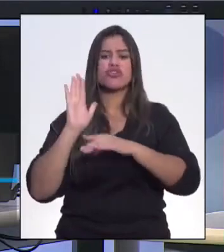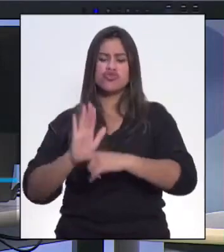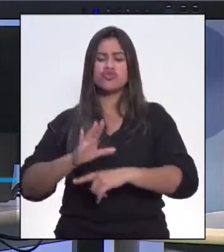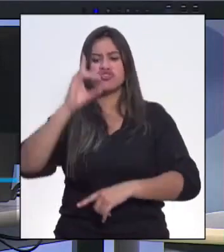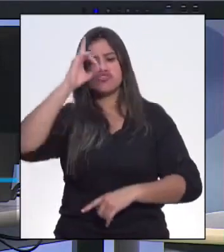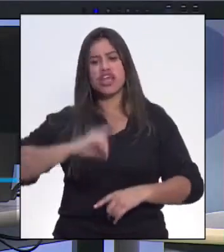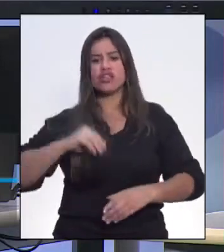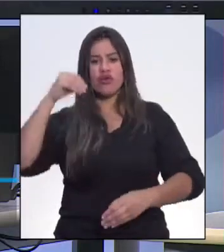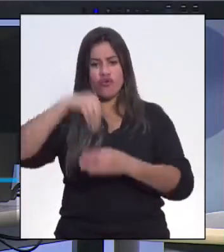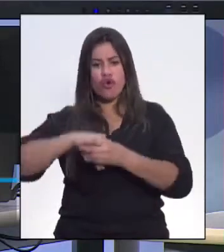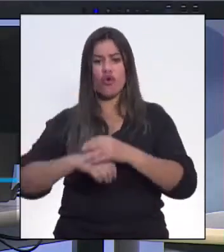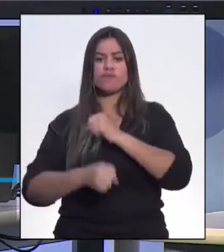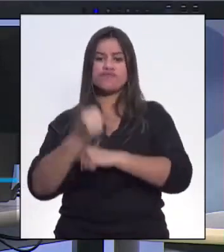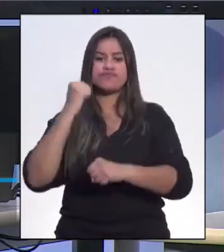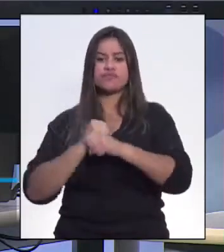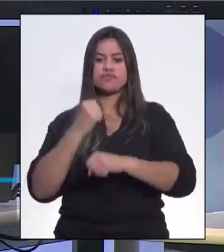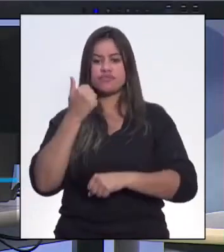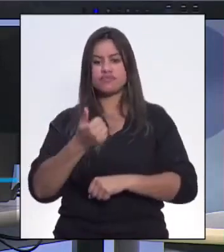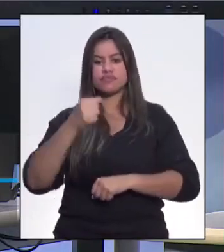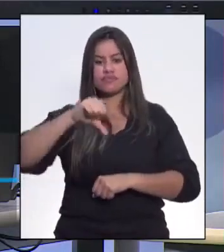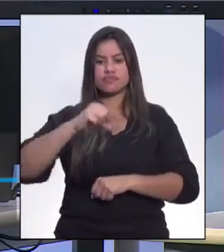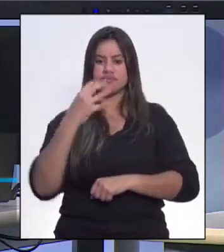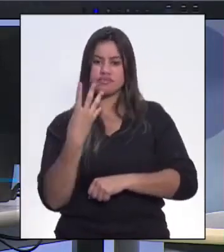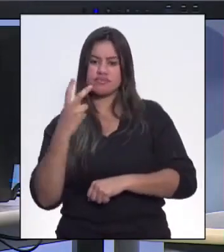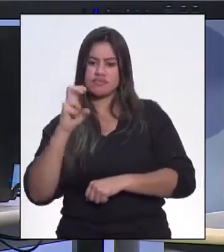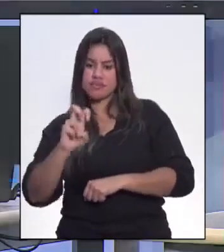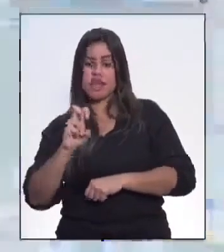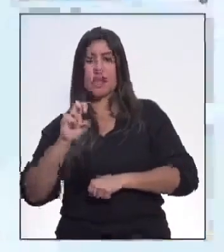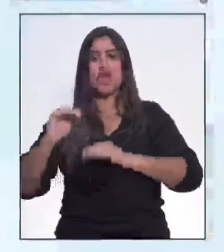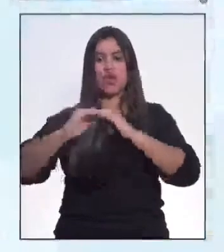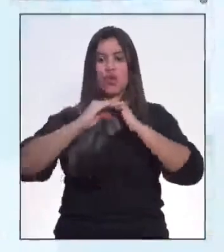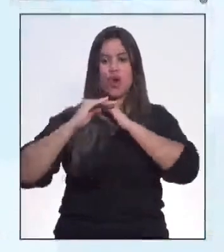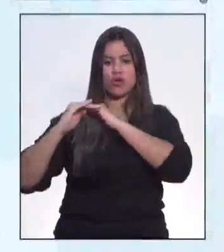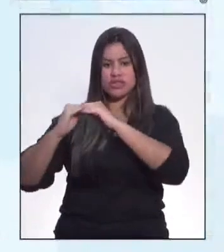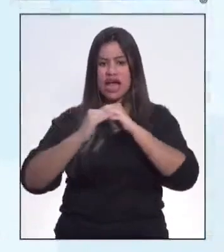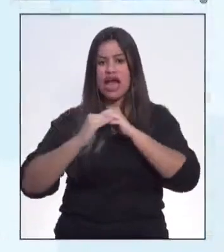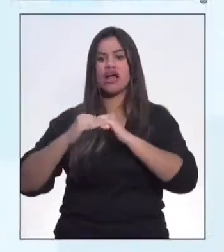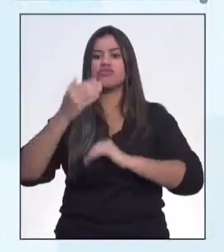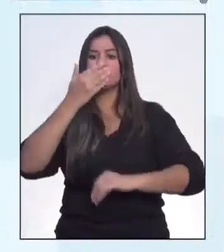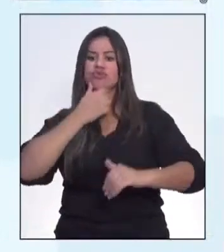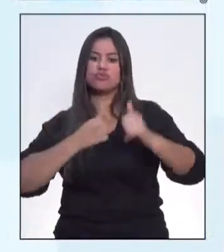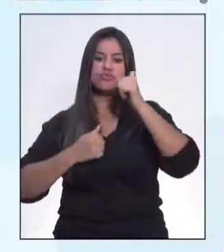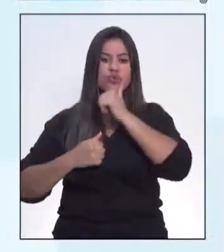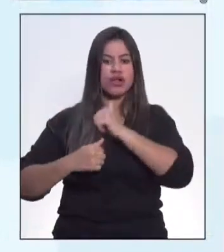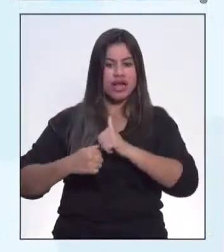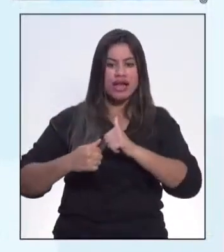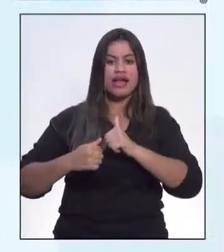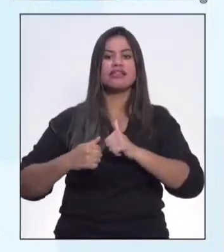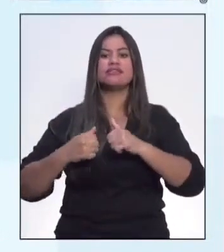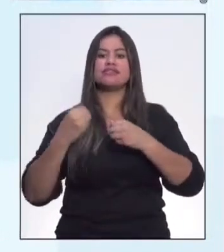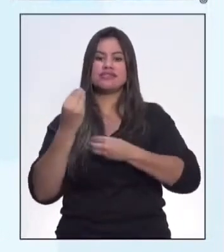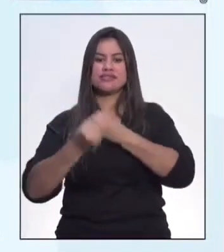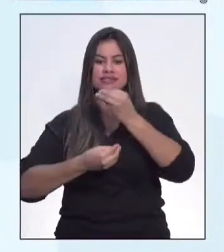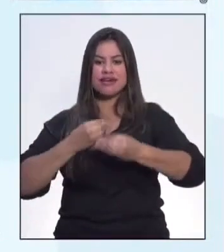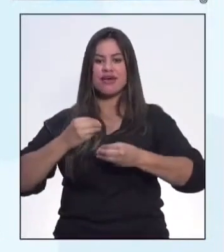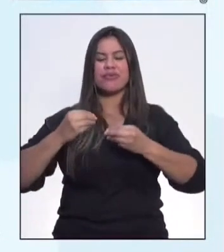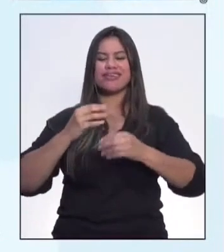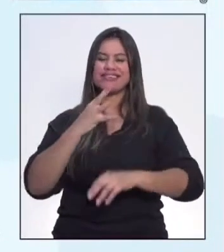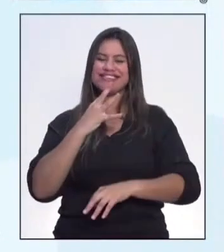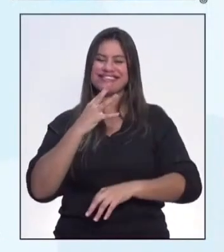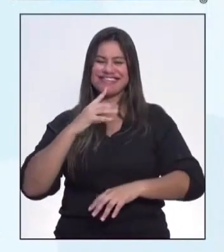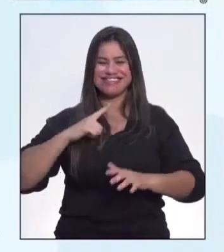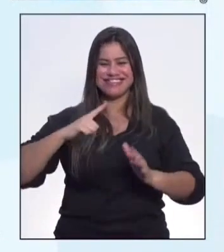Em 1945, a igualdade entre homens e mulheres foi reconhecida num